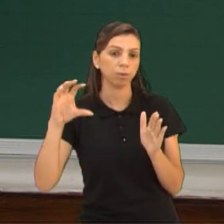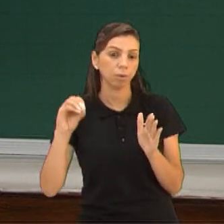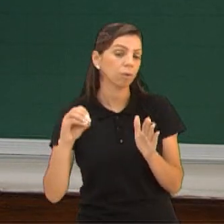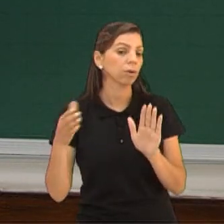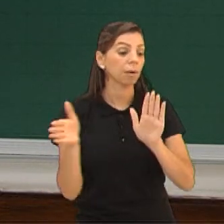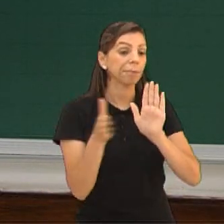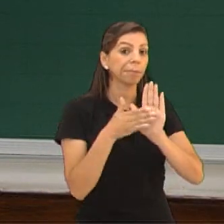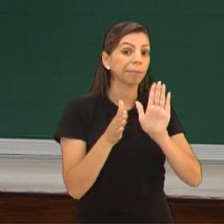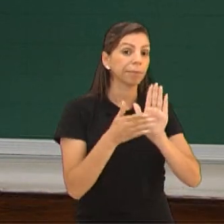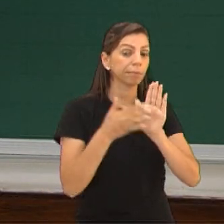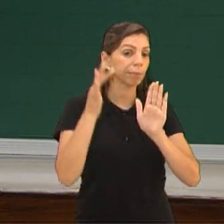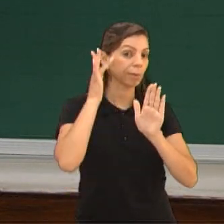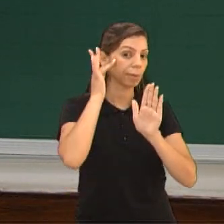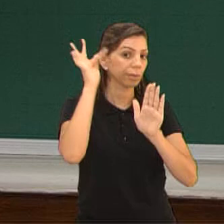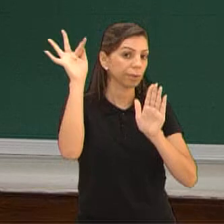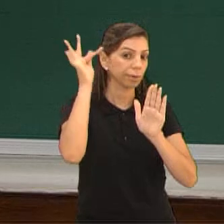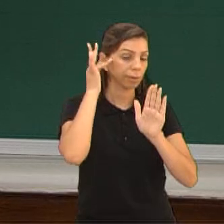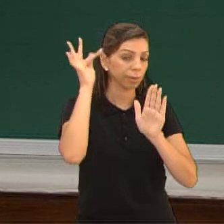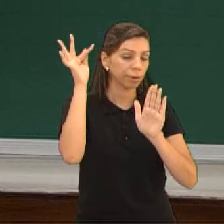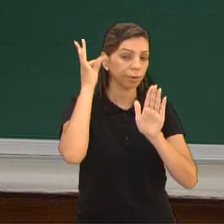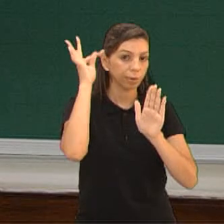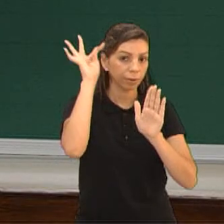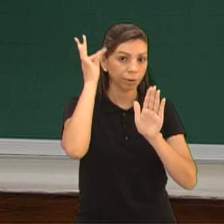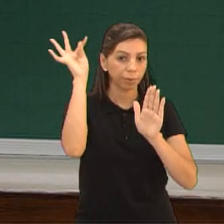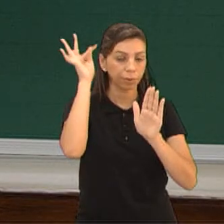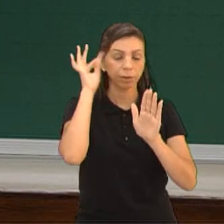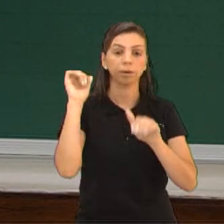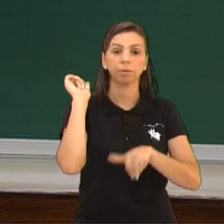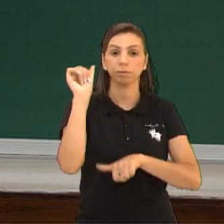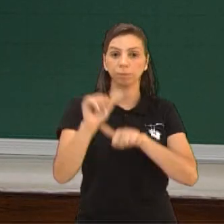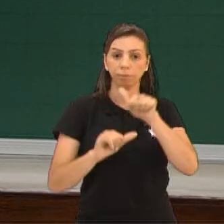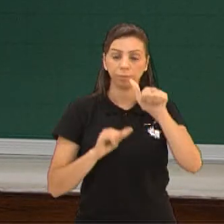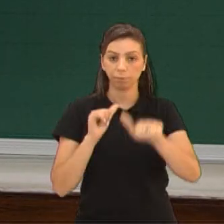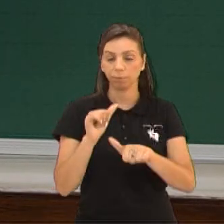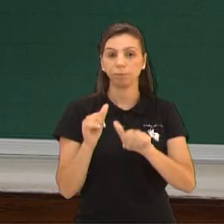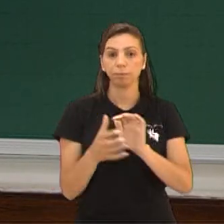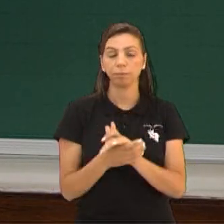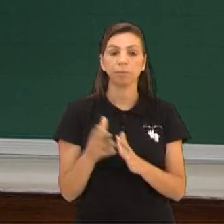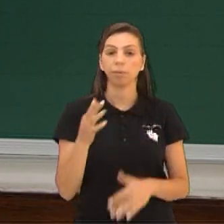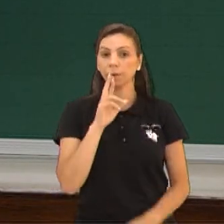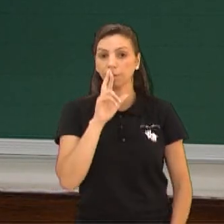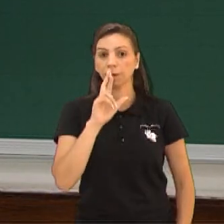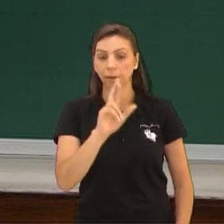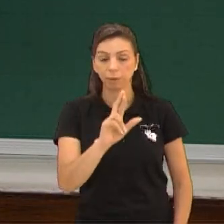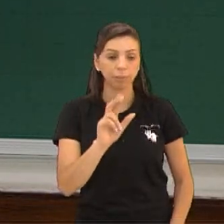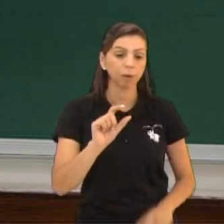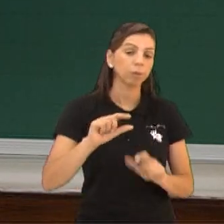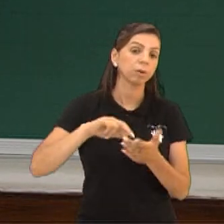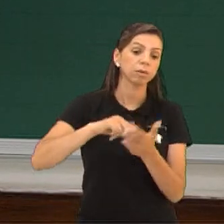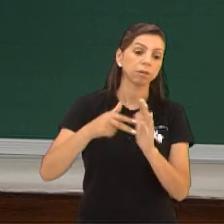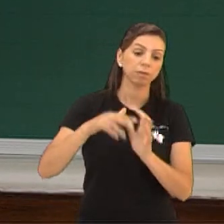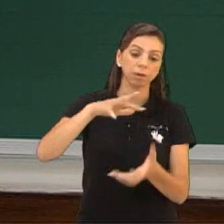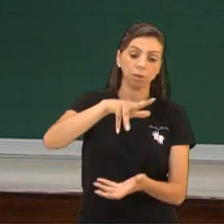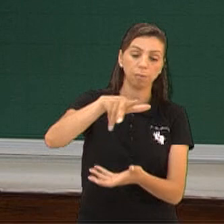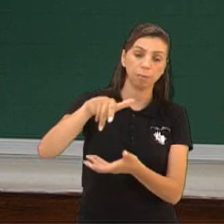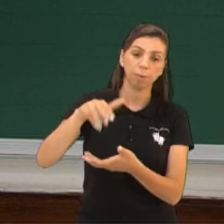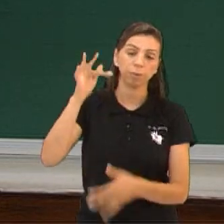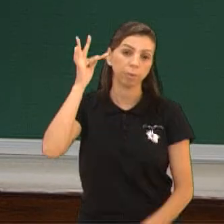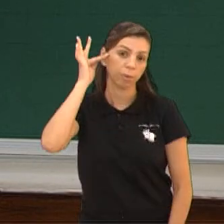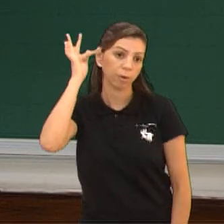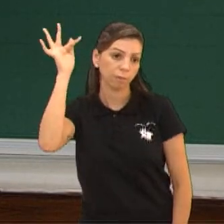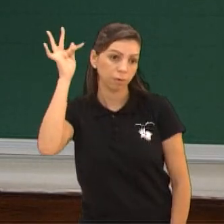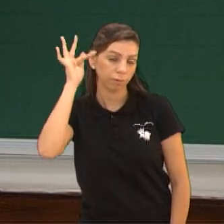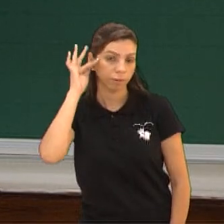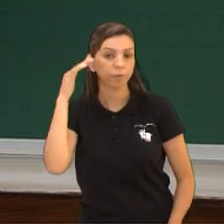se propõe na teoria revolucionária, né, que coloca o geocentrismo como a resposta para o que é o mundo, na filosofia